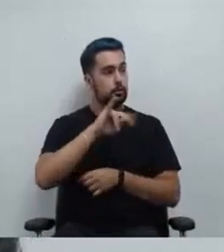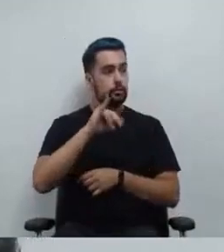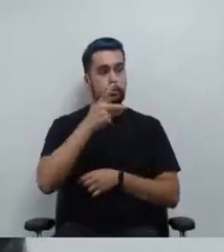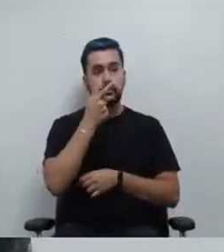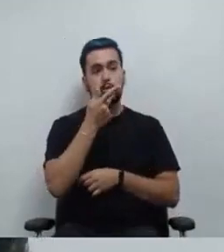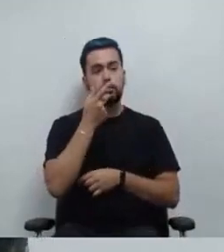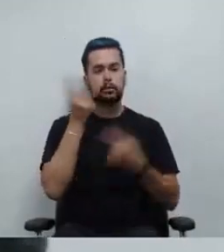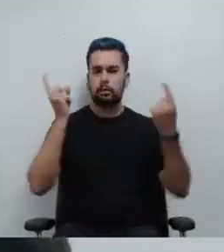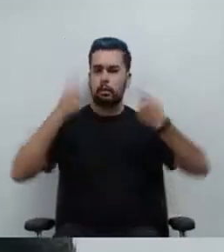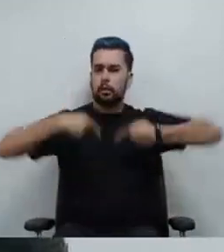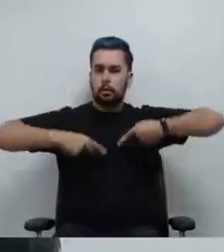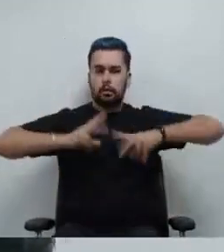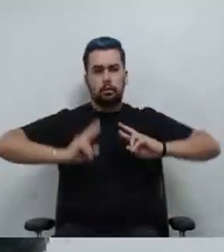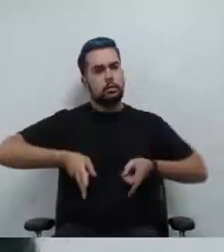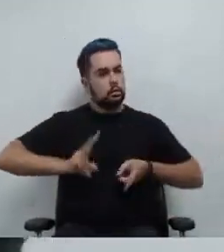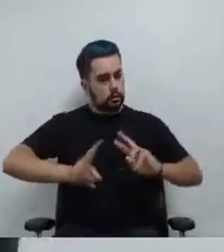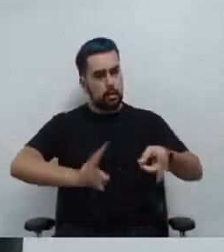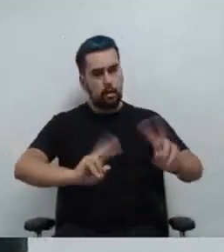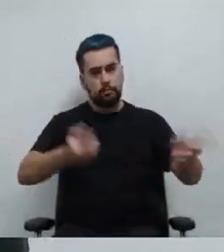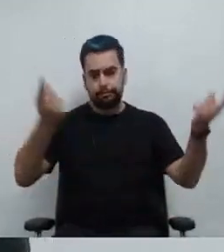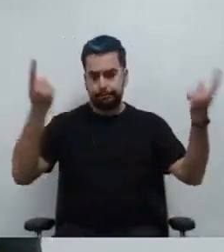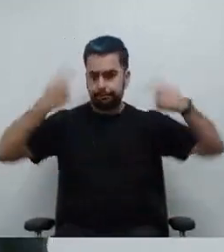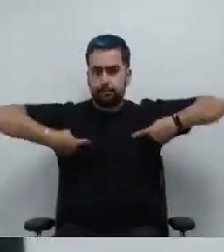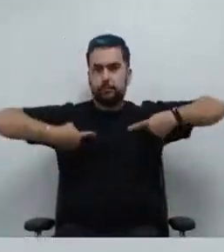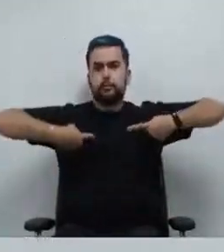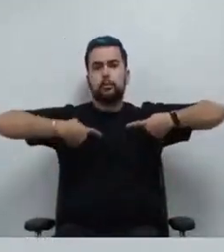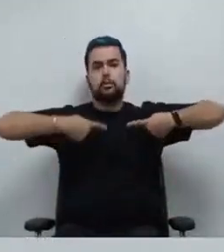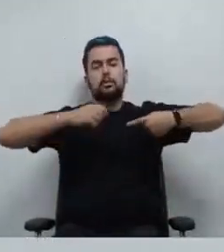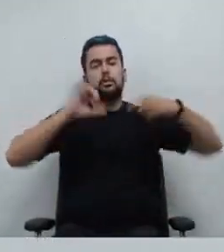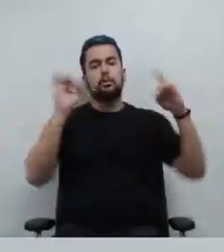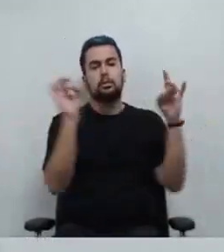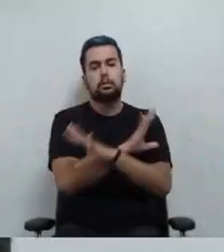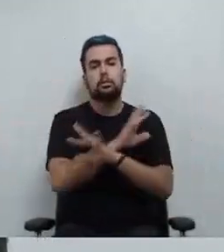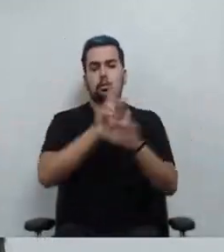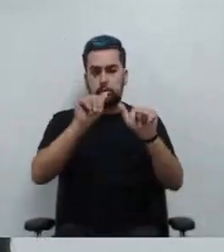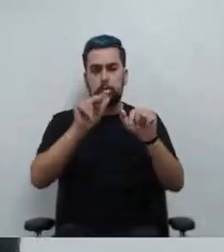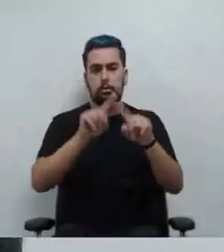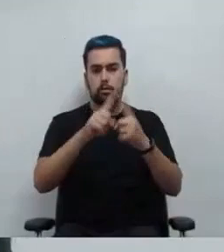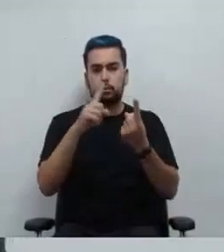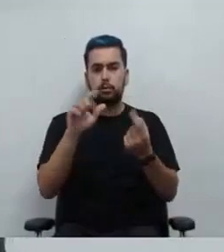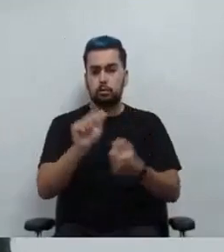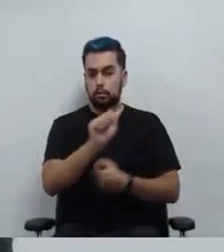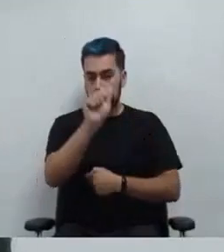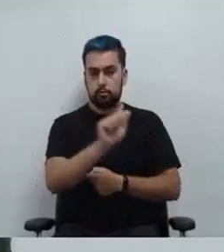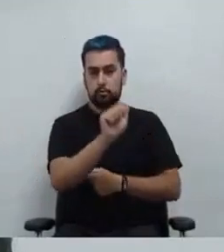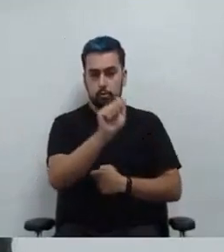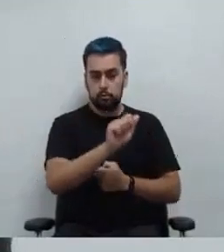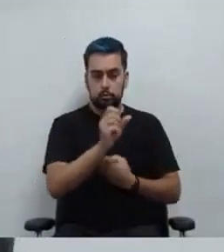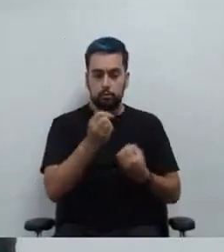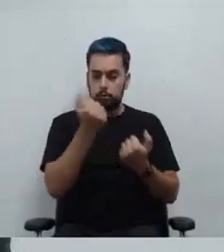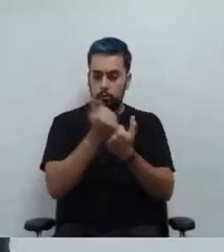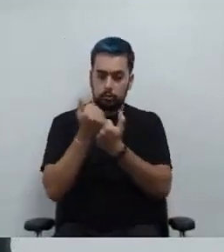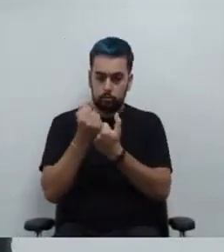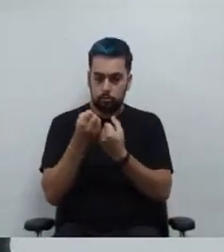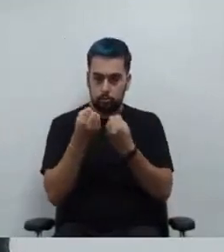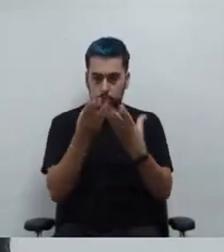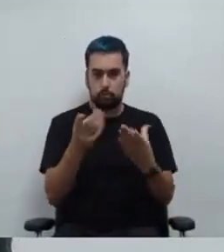carreira é sempre muito desafiadora, isso nunca termina, mas a associação dará todo o